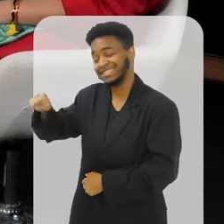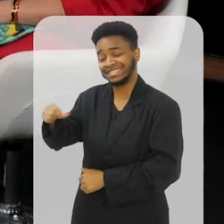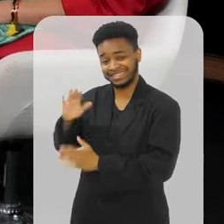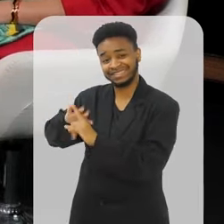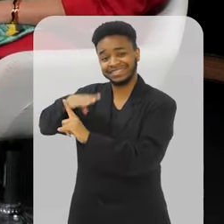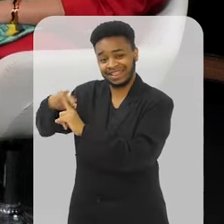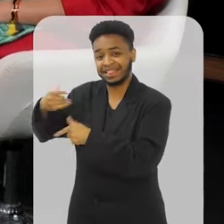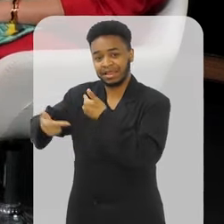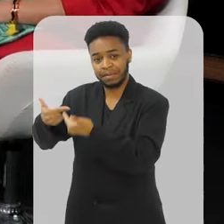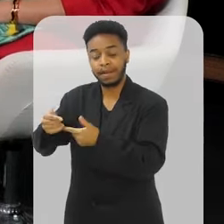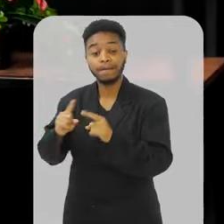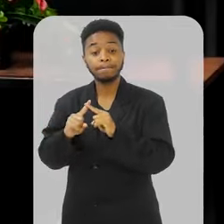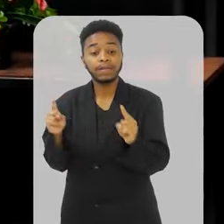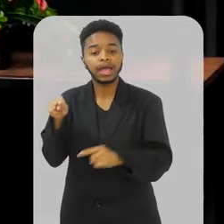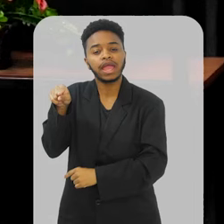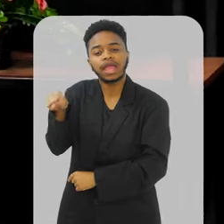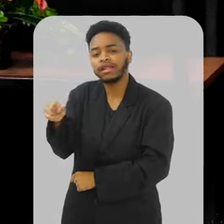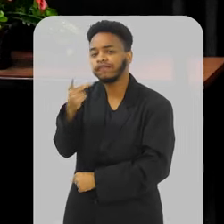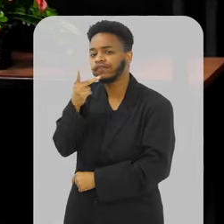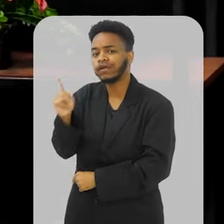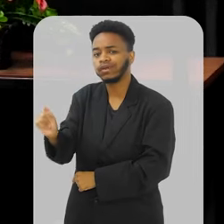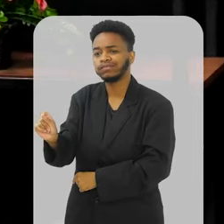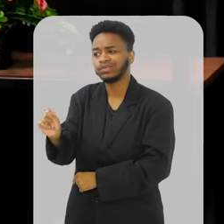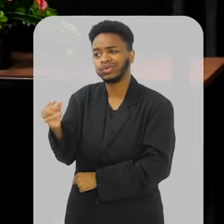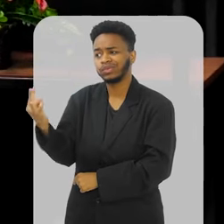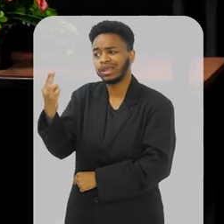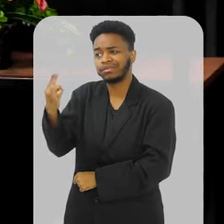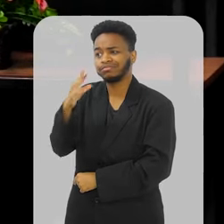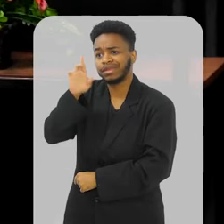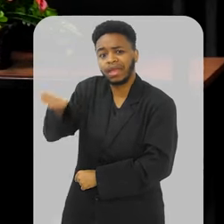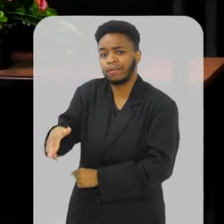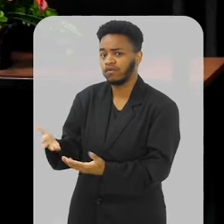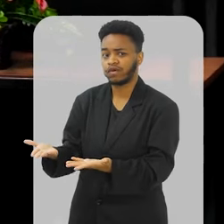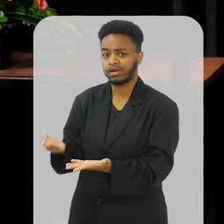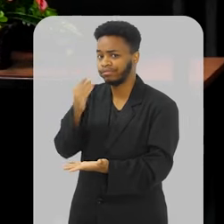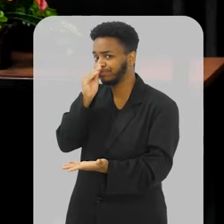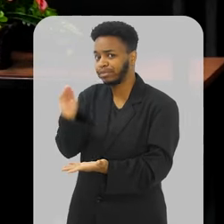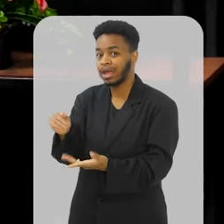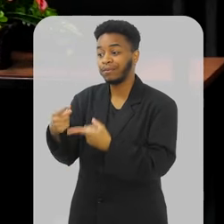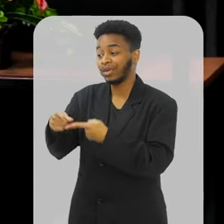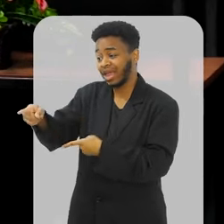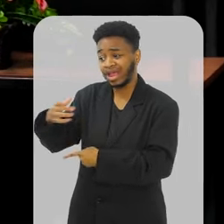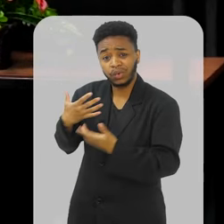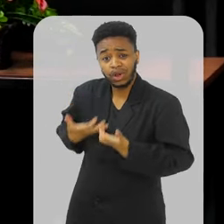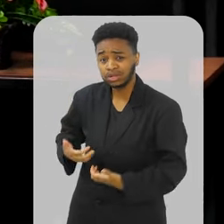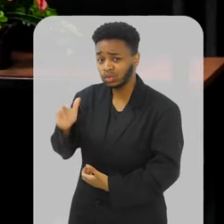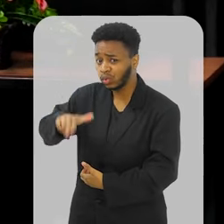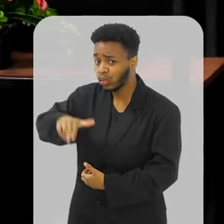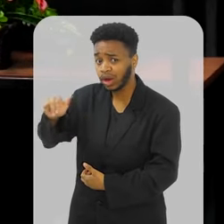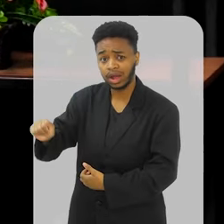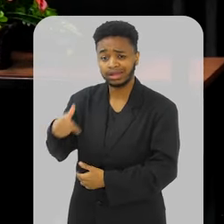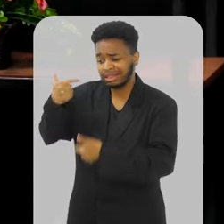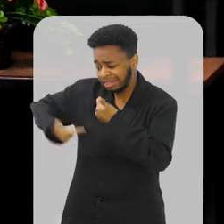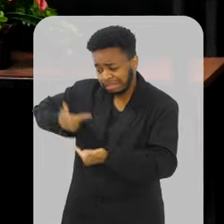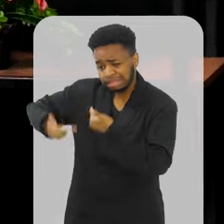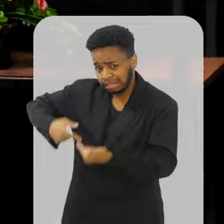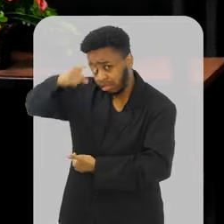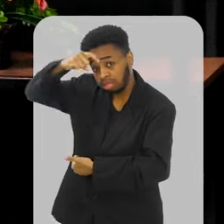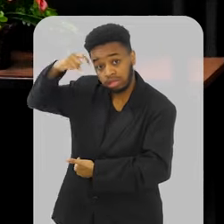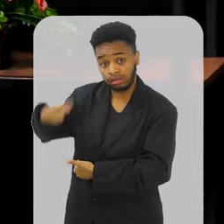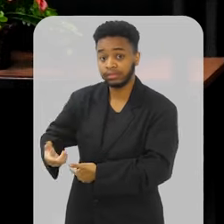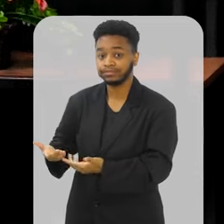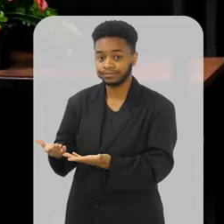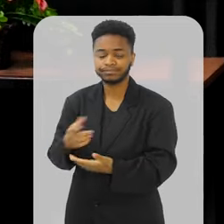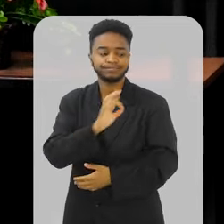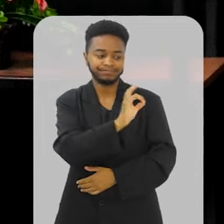diante da situação dele é impossível você dizer não porque ele é incansável também acho eu